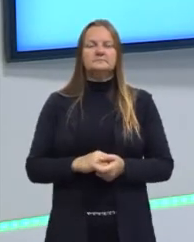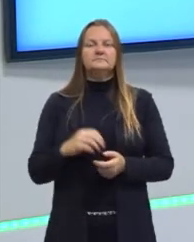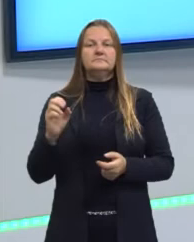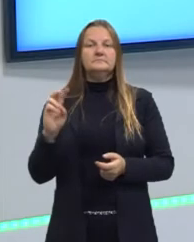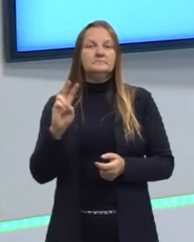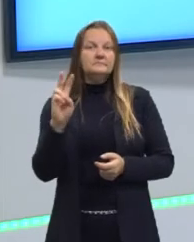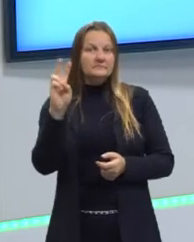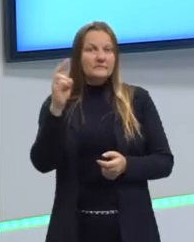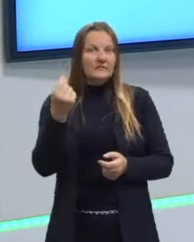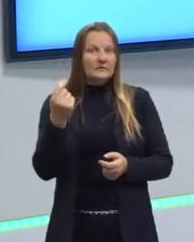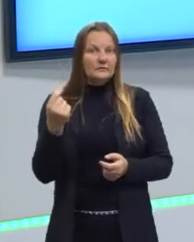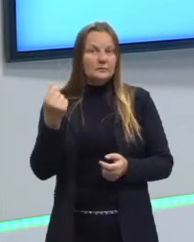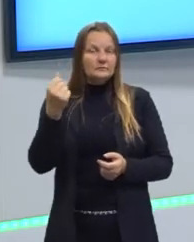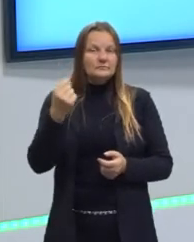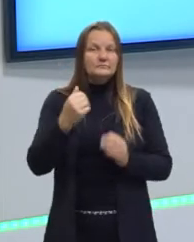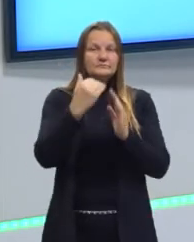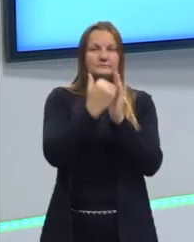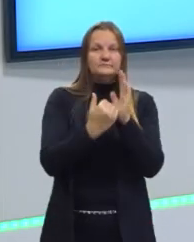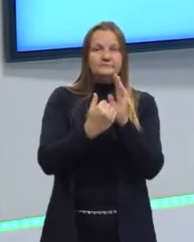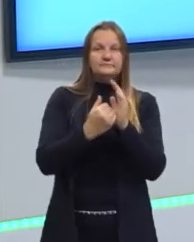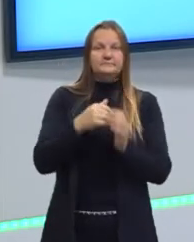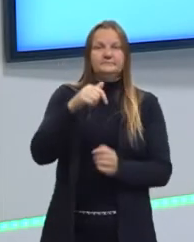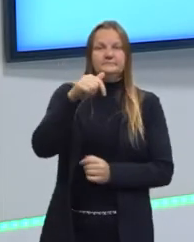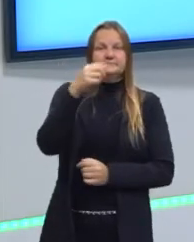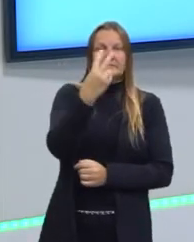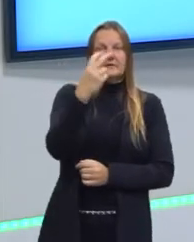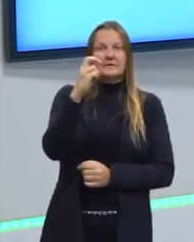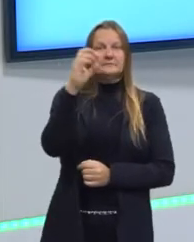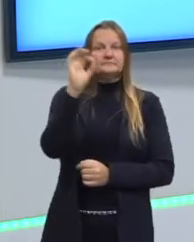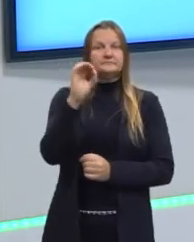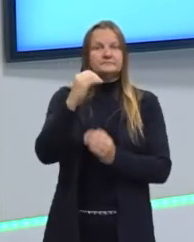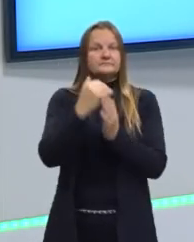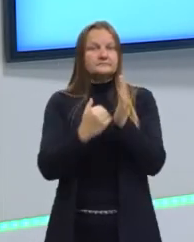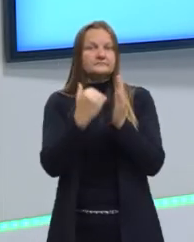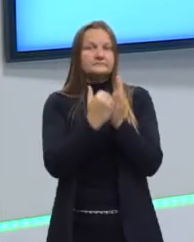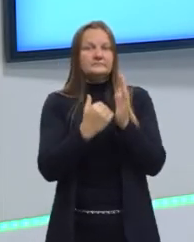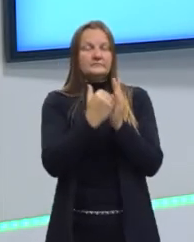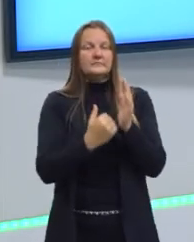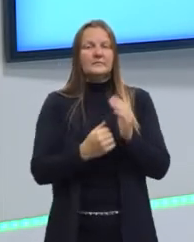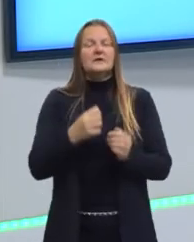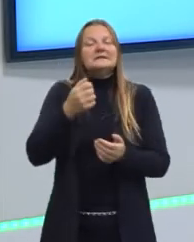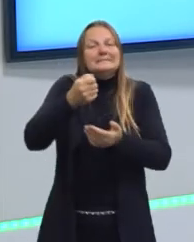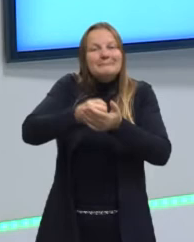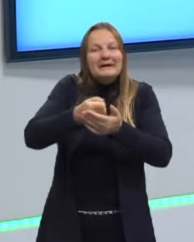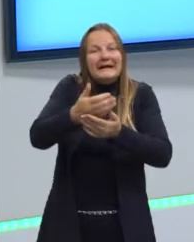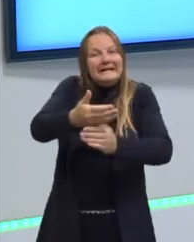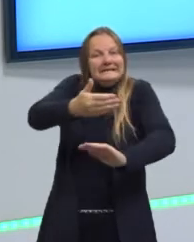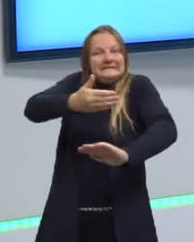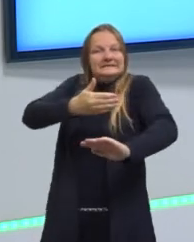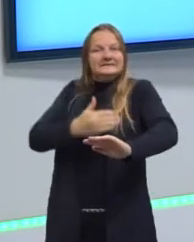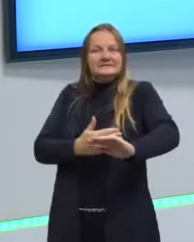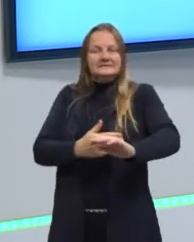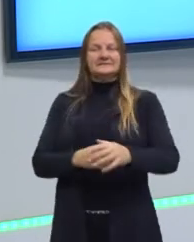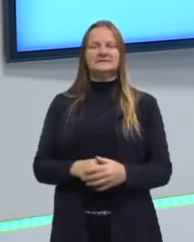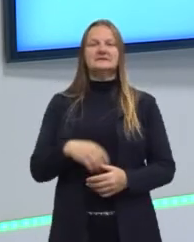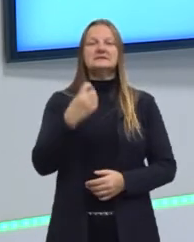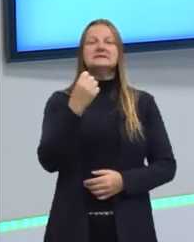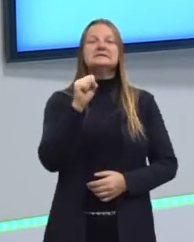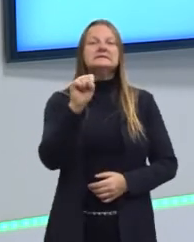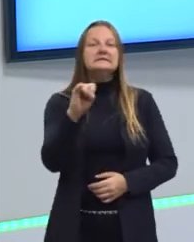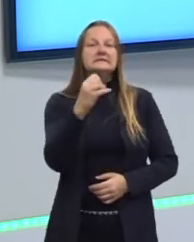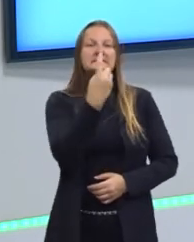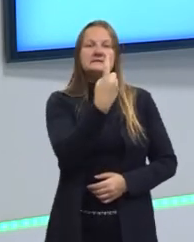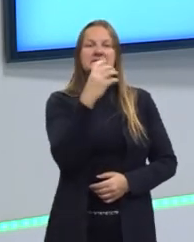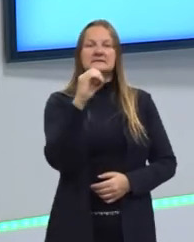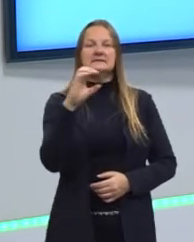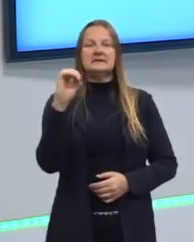é mínimo que eu vou aceitar né seria 25% de desconto ou seja se eu tenho 100% o valor